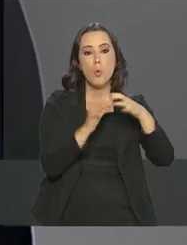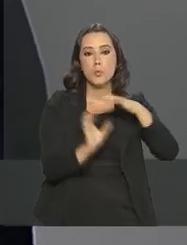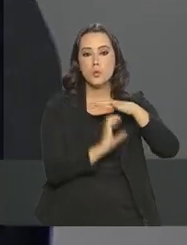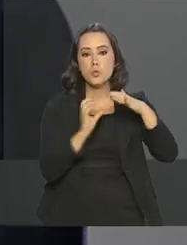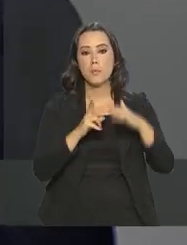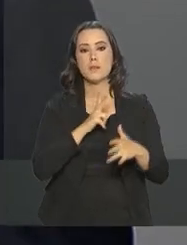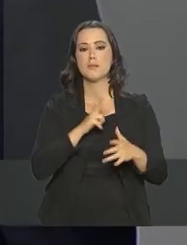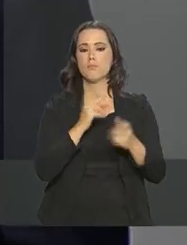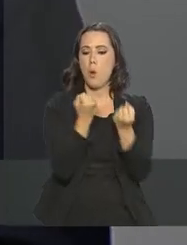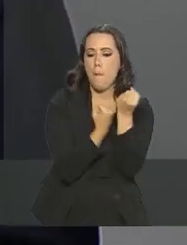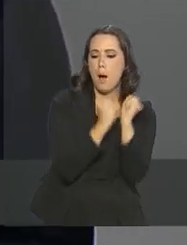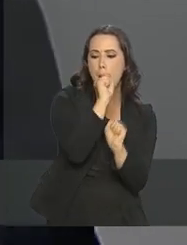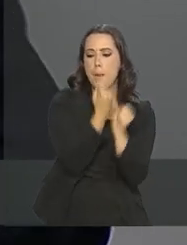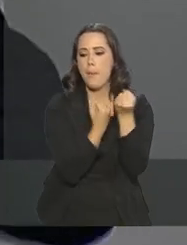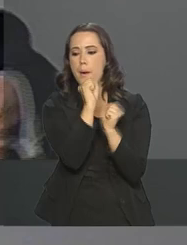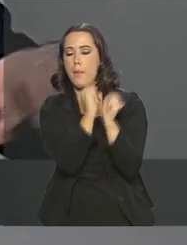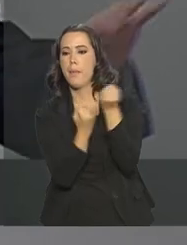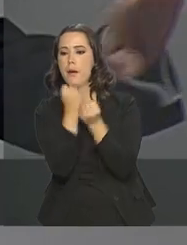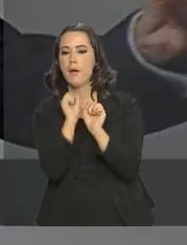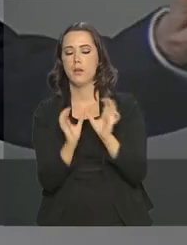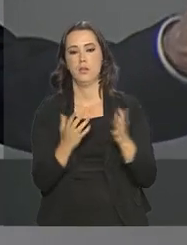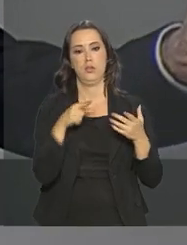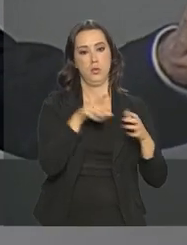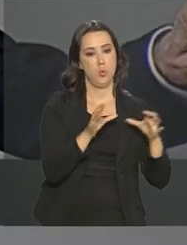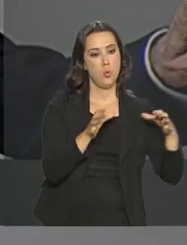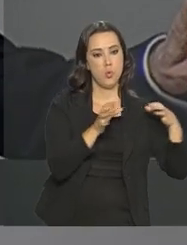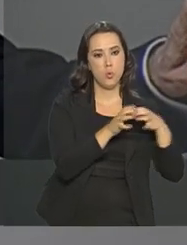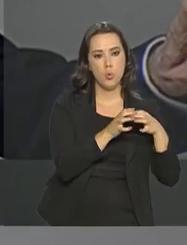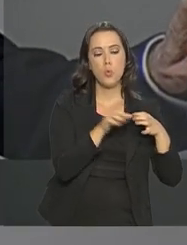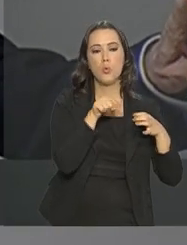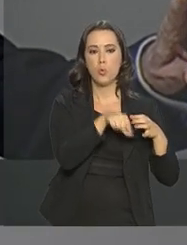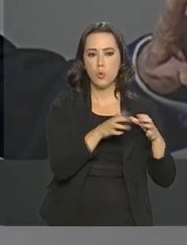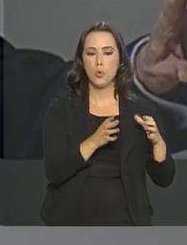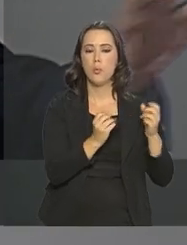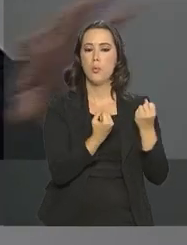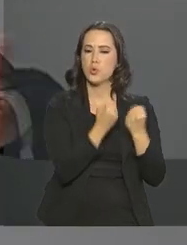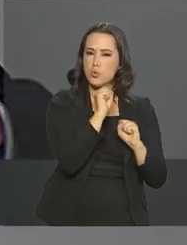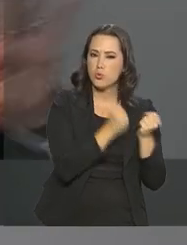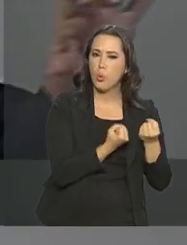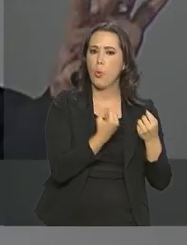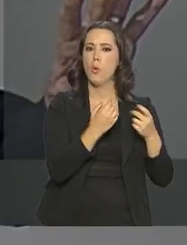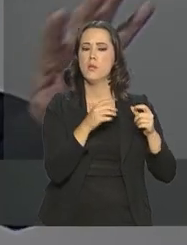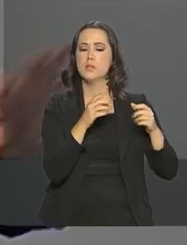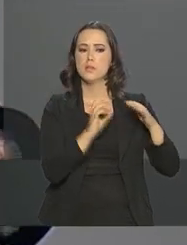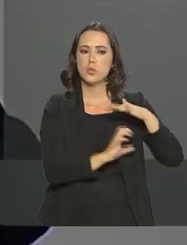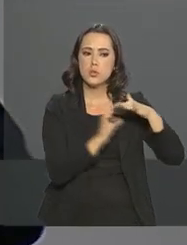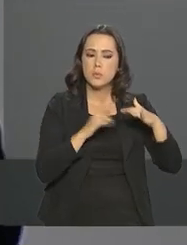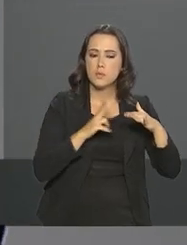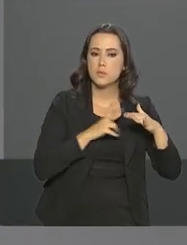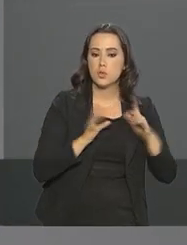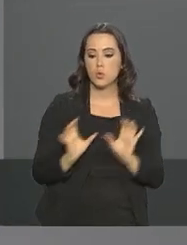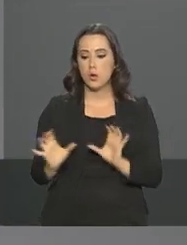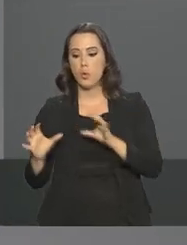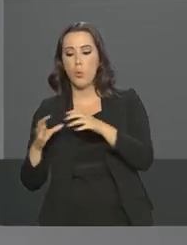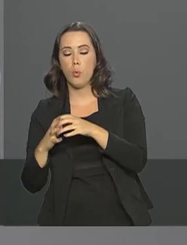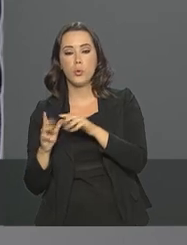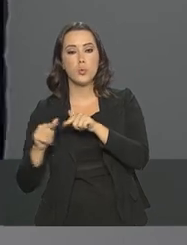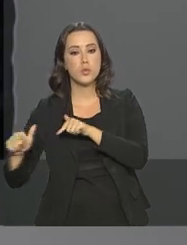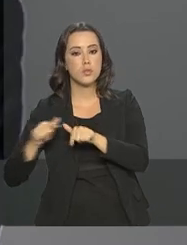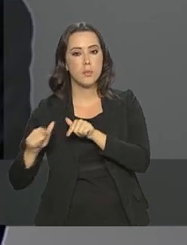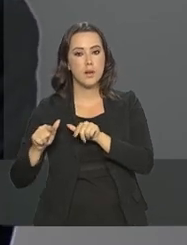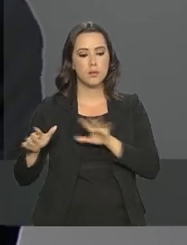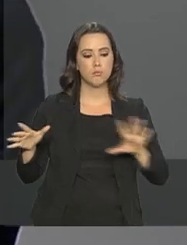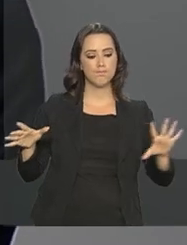país de um lado o empresariado de outro lado os trabalhadores por isso que essa harmonia é muito importante